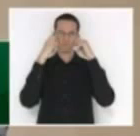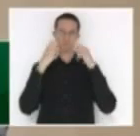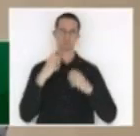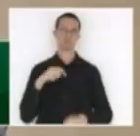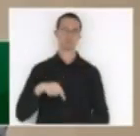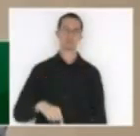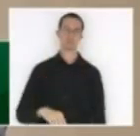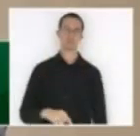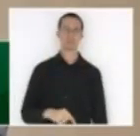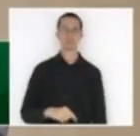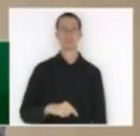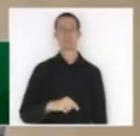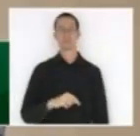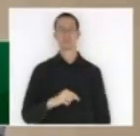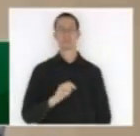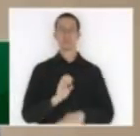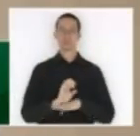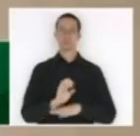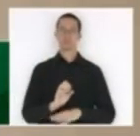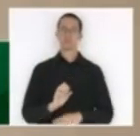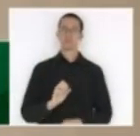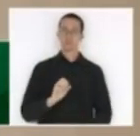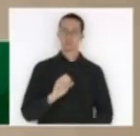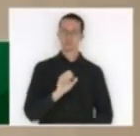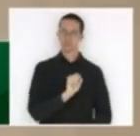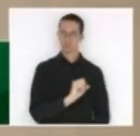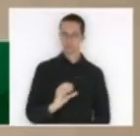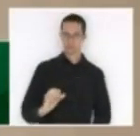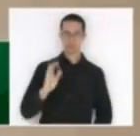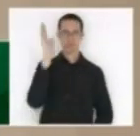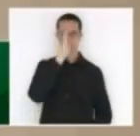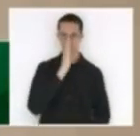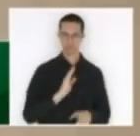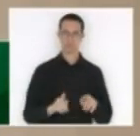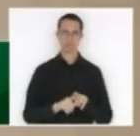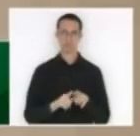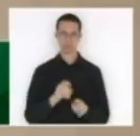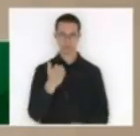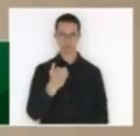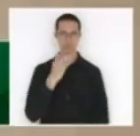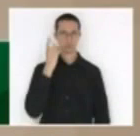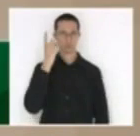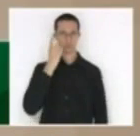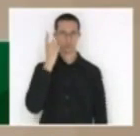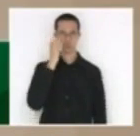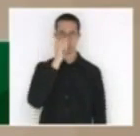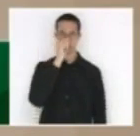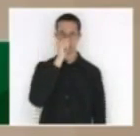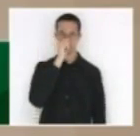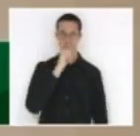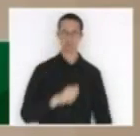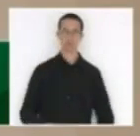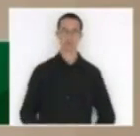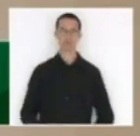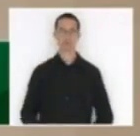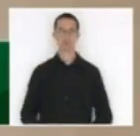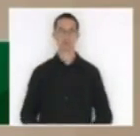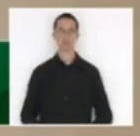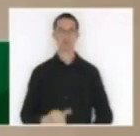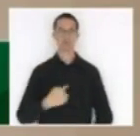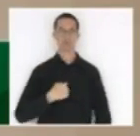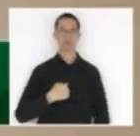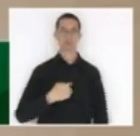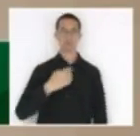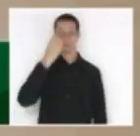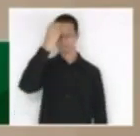toda a nosso Estado e a nossa nação com relação a isso aí. Deputado João Amin, pela ordem. Eu cometi um deslize, presidente Kennedy, que eu não